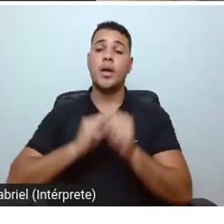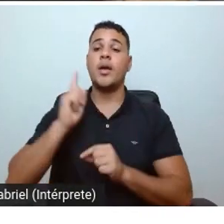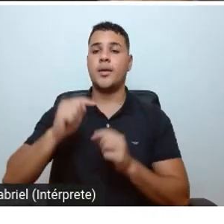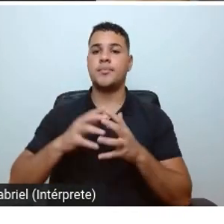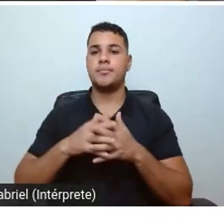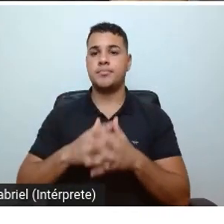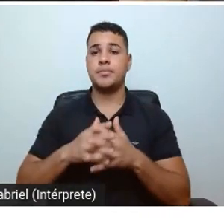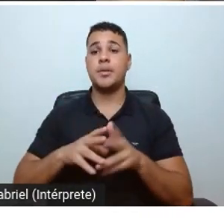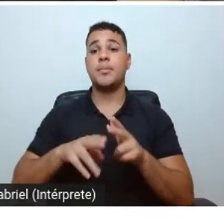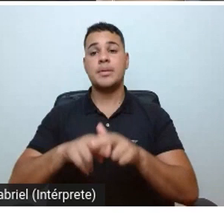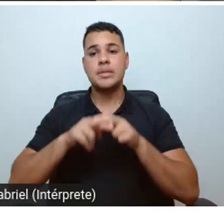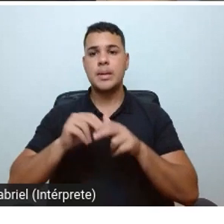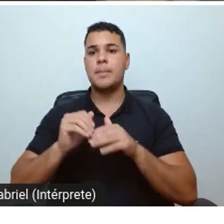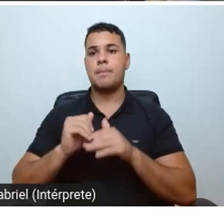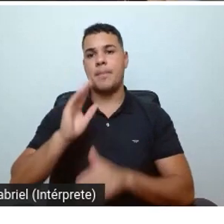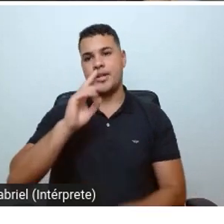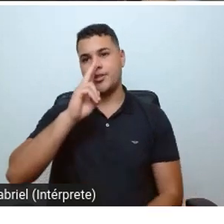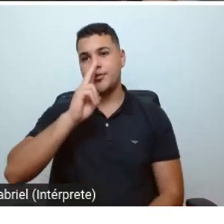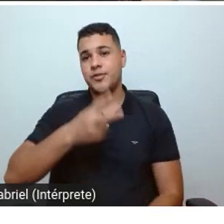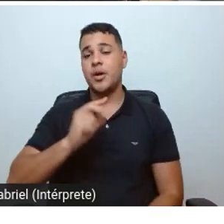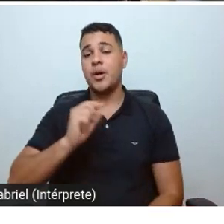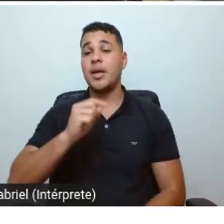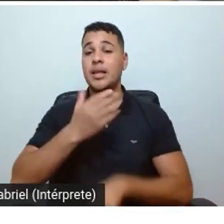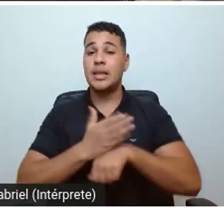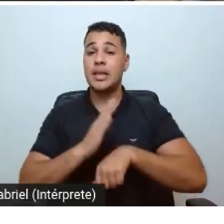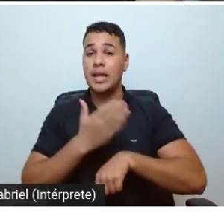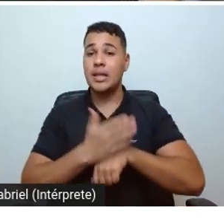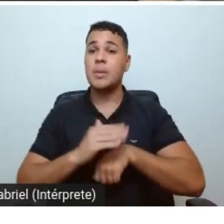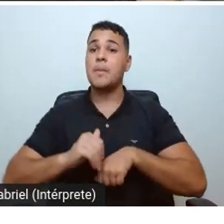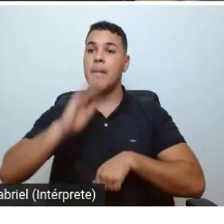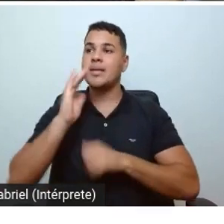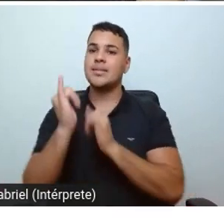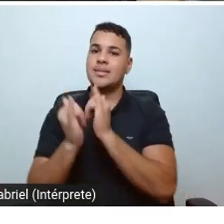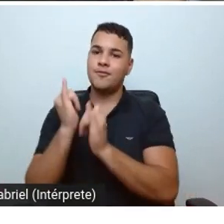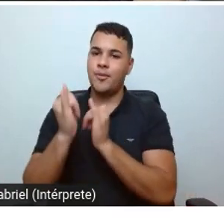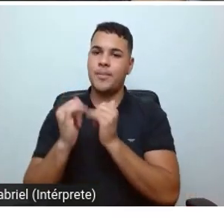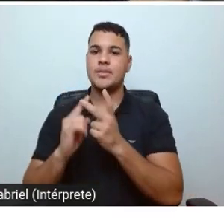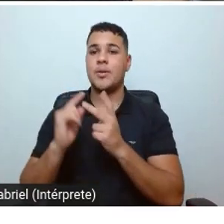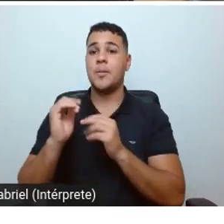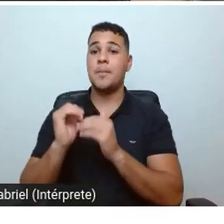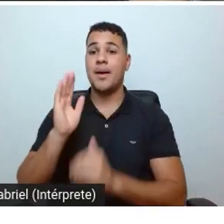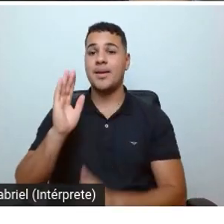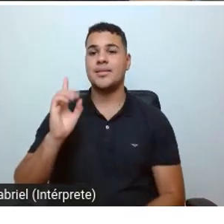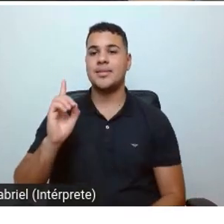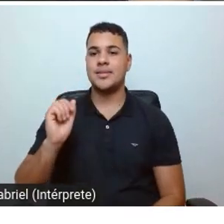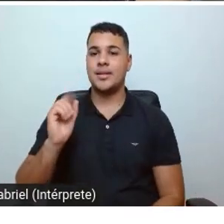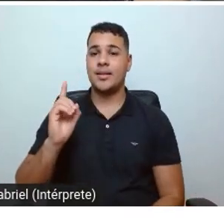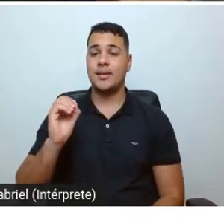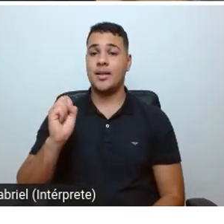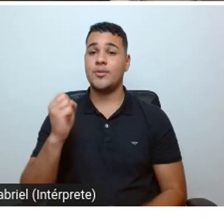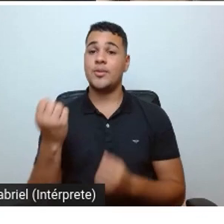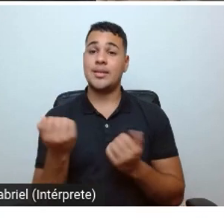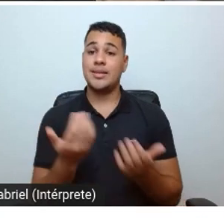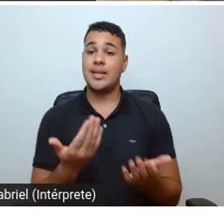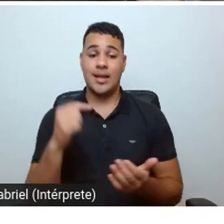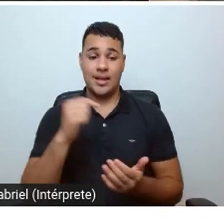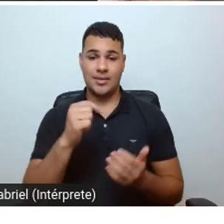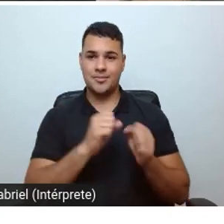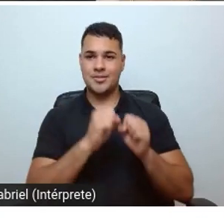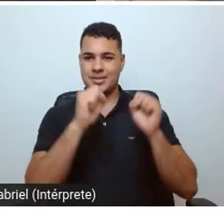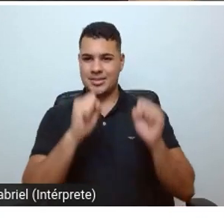o treinamento dessa intenção, colocando mais evidências, dando ali um maior poder